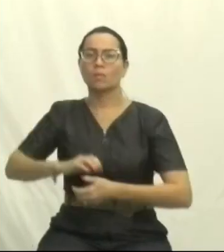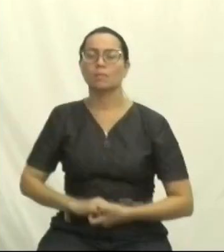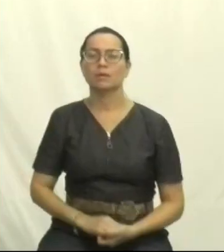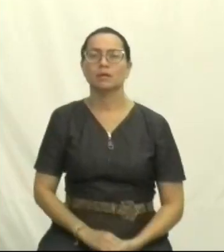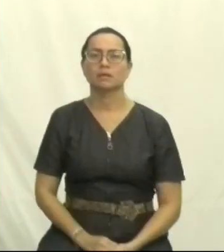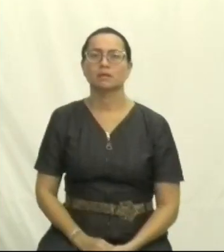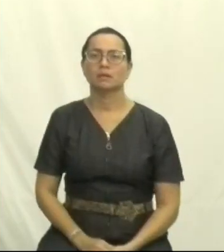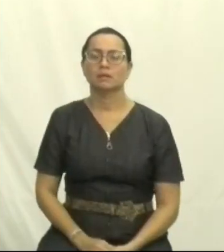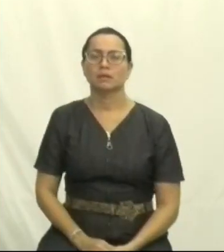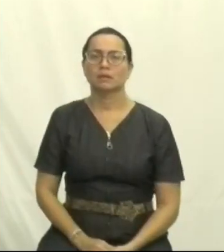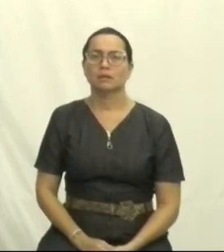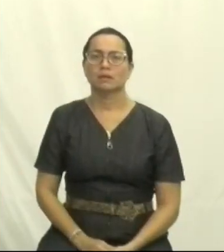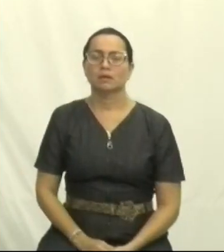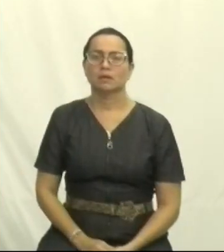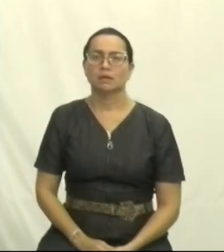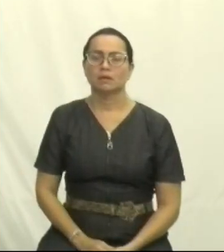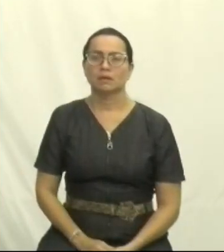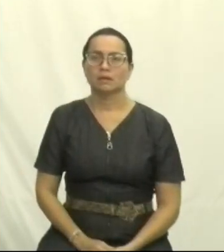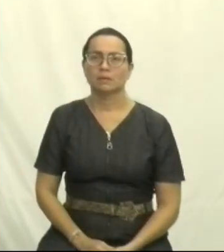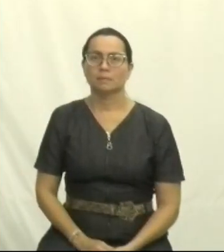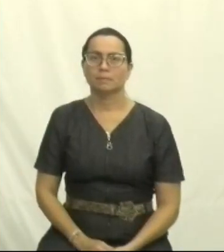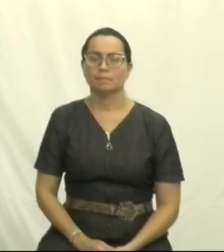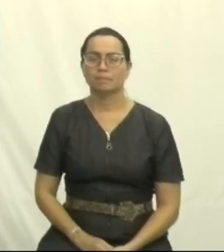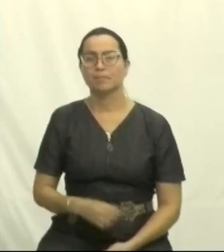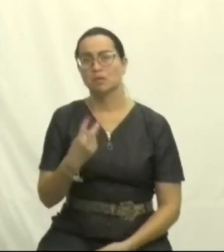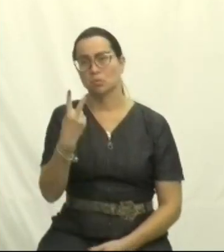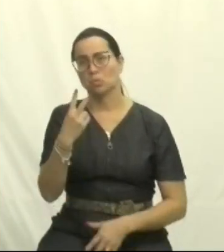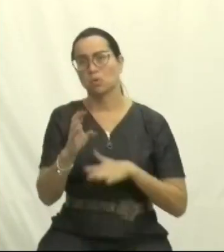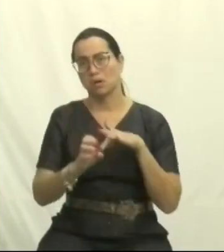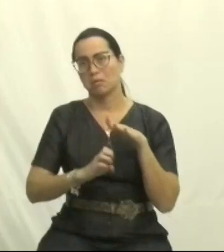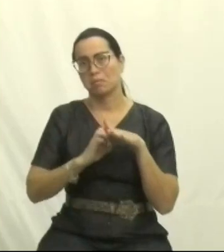foi aberta, duas empresas ali